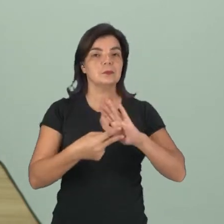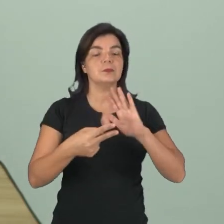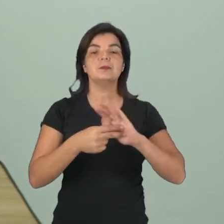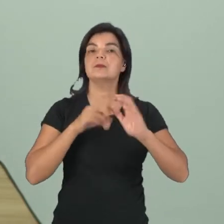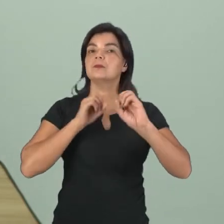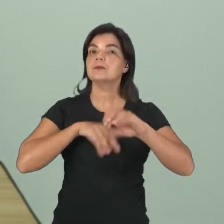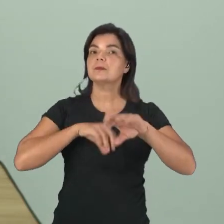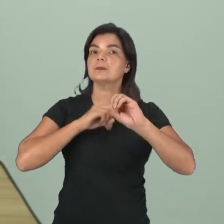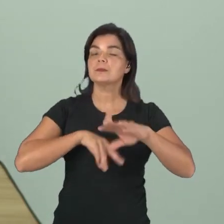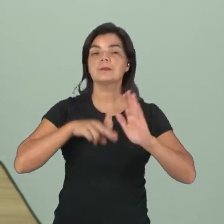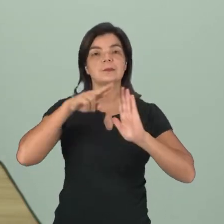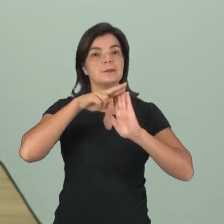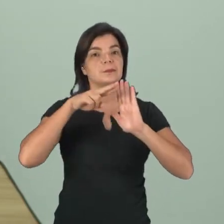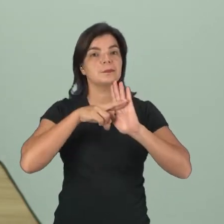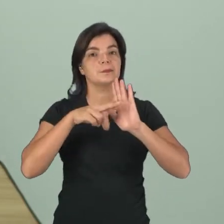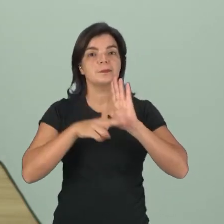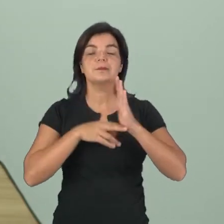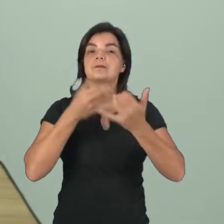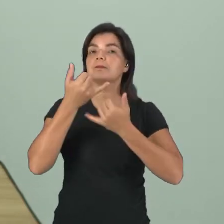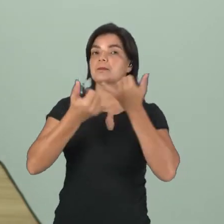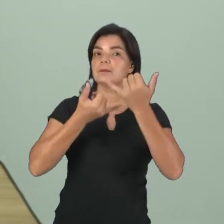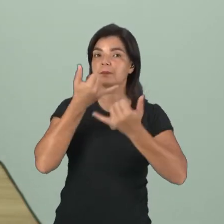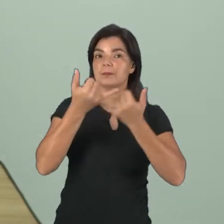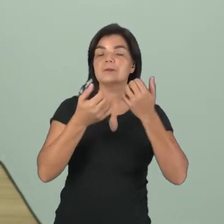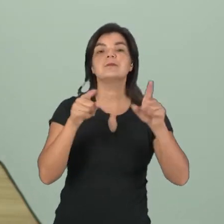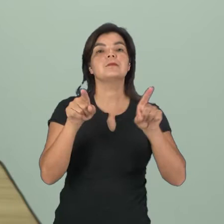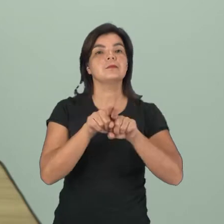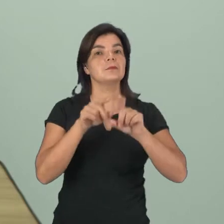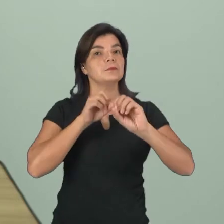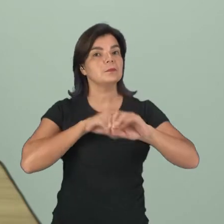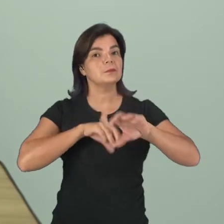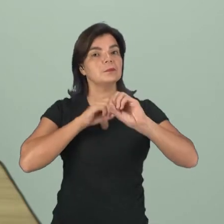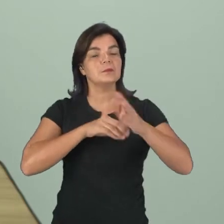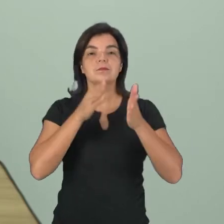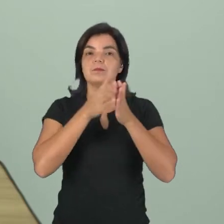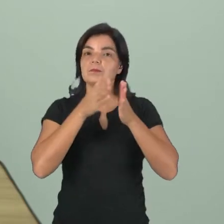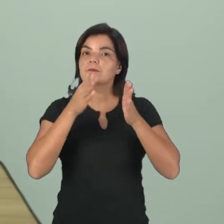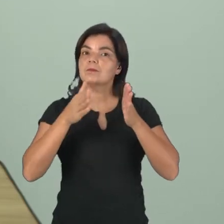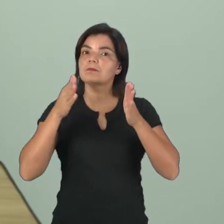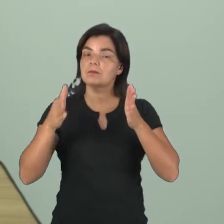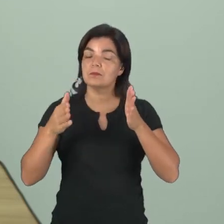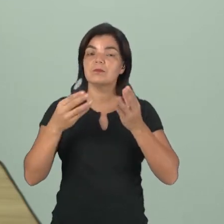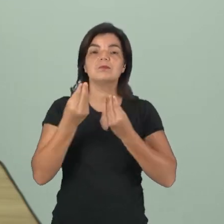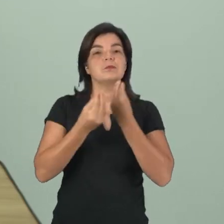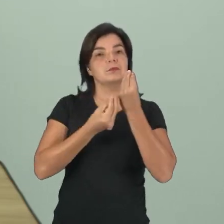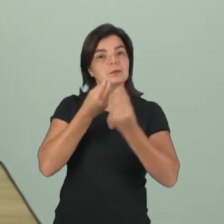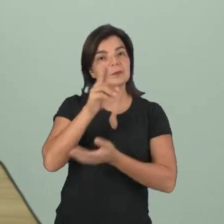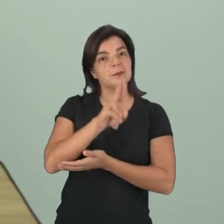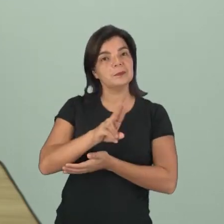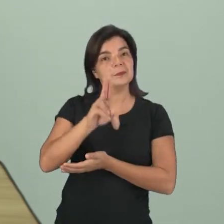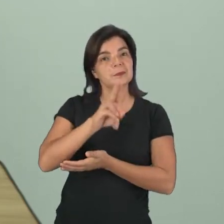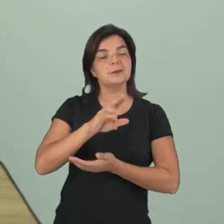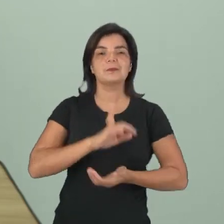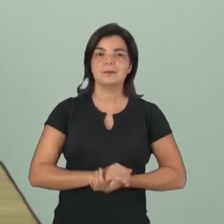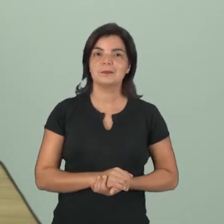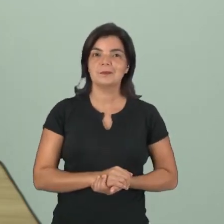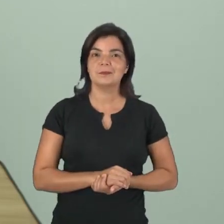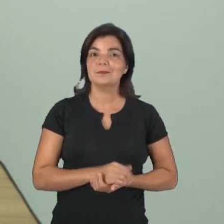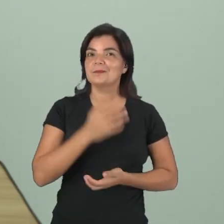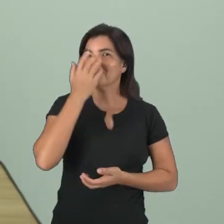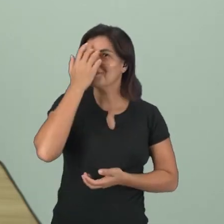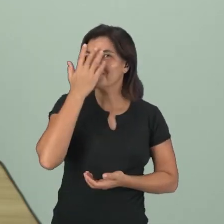nos ensinar as regras de um jogo e ensinando passo a passo de como usá-lo. Ficou